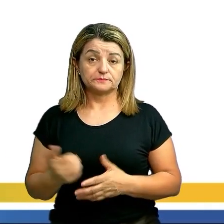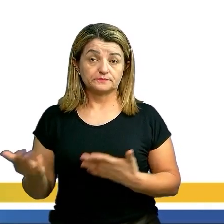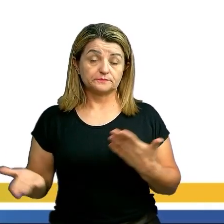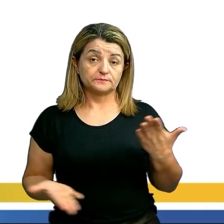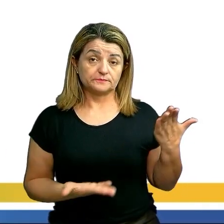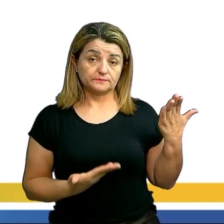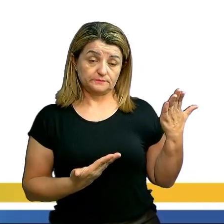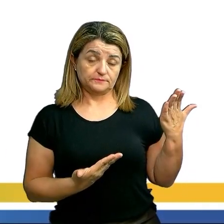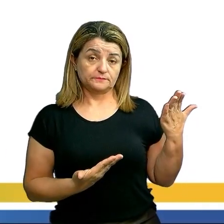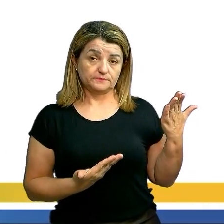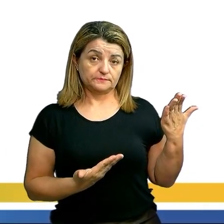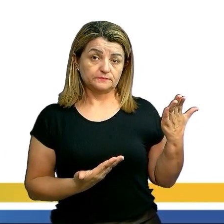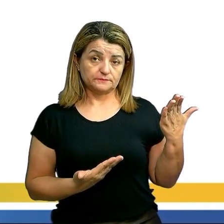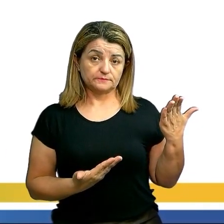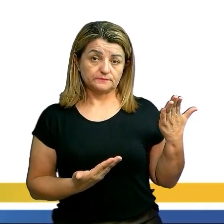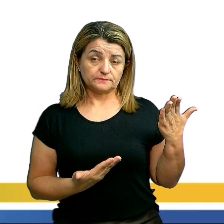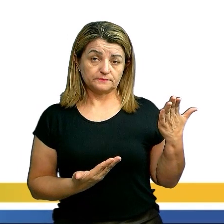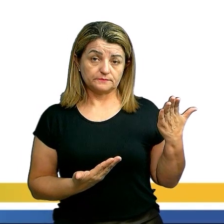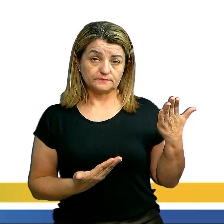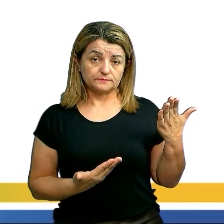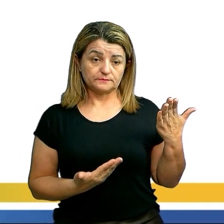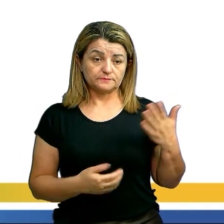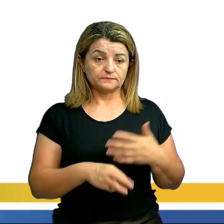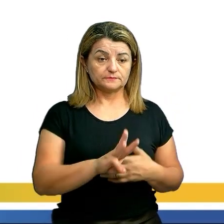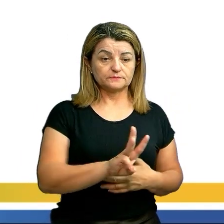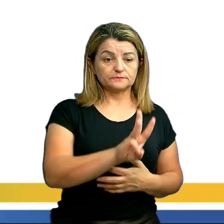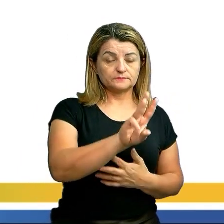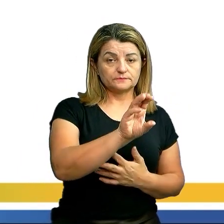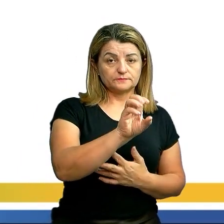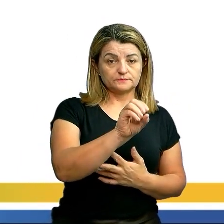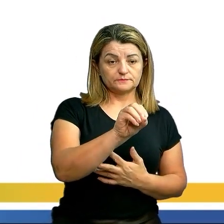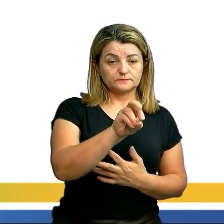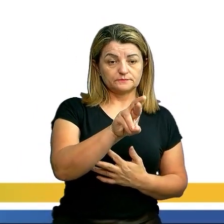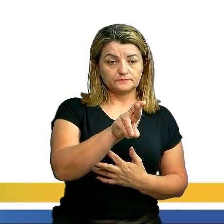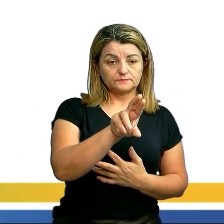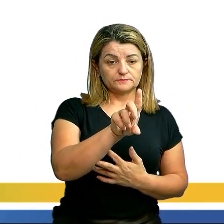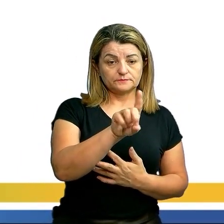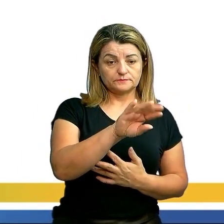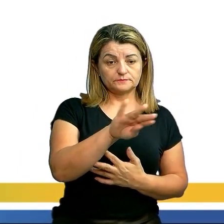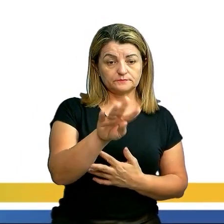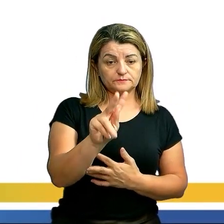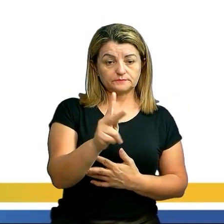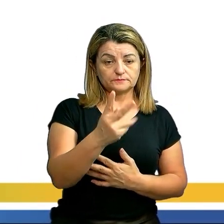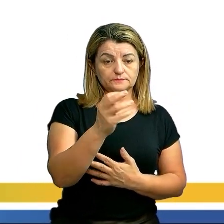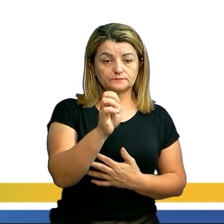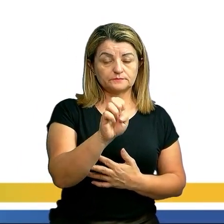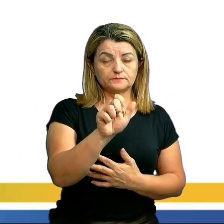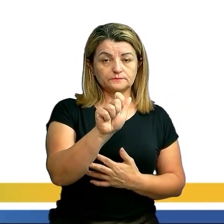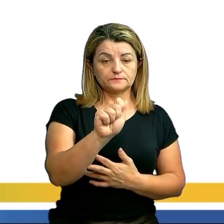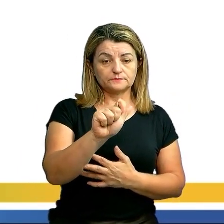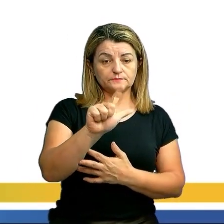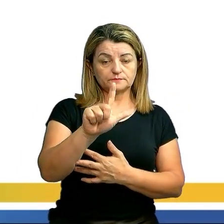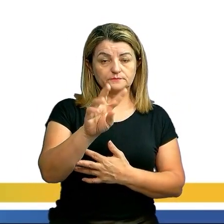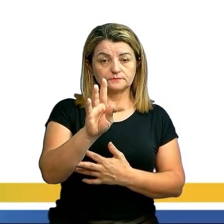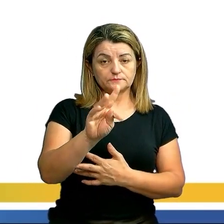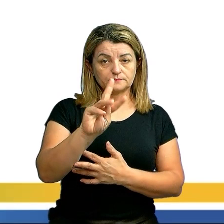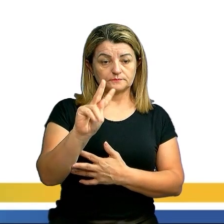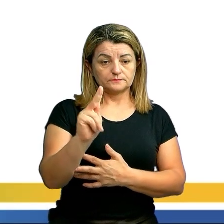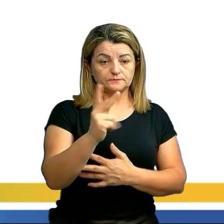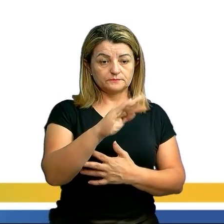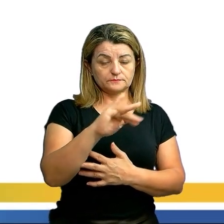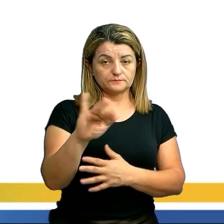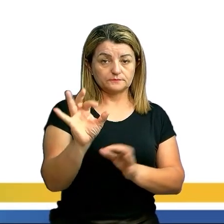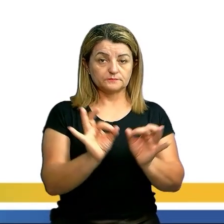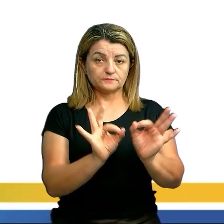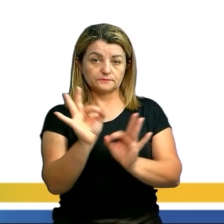Então a gente passa para a World Health Organization, que nada mais é do que a Organização Mundial de Saúde.